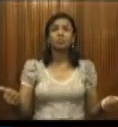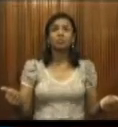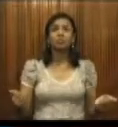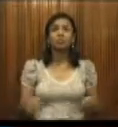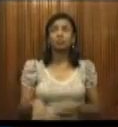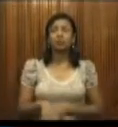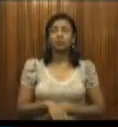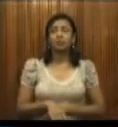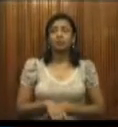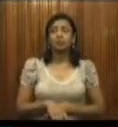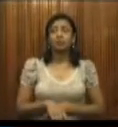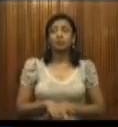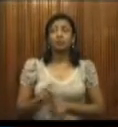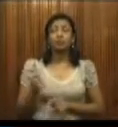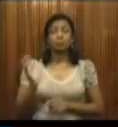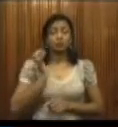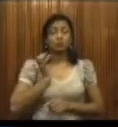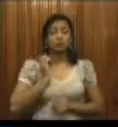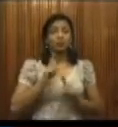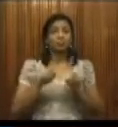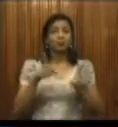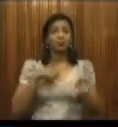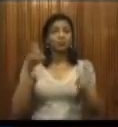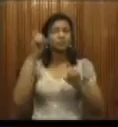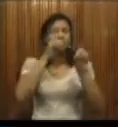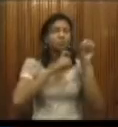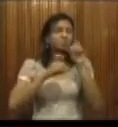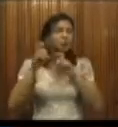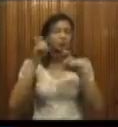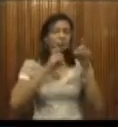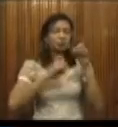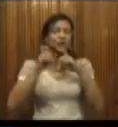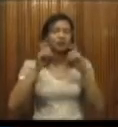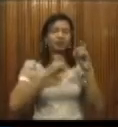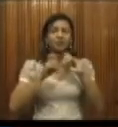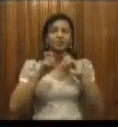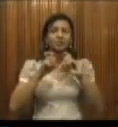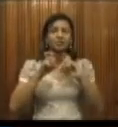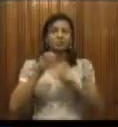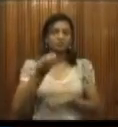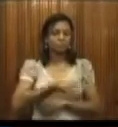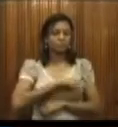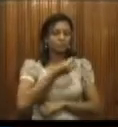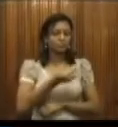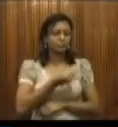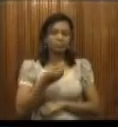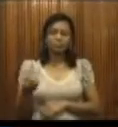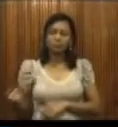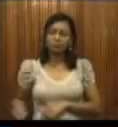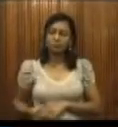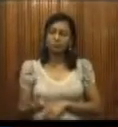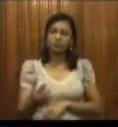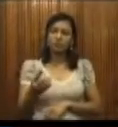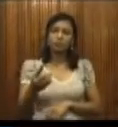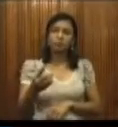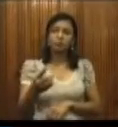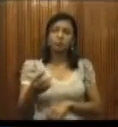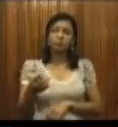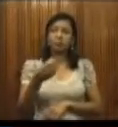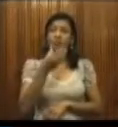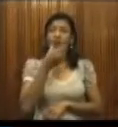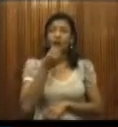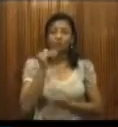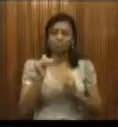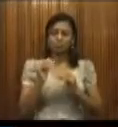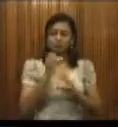uma preocupação muito importante, não com coisas materiais, mas com a vida eterna. É um homem de